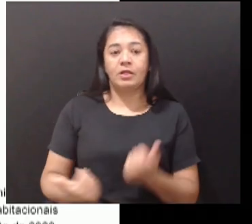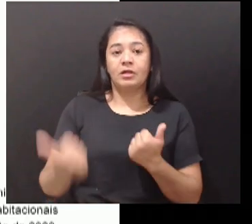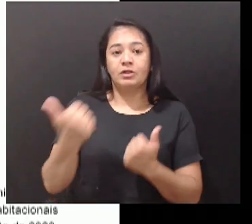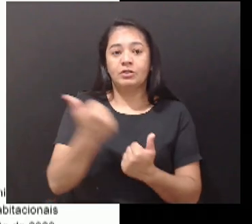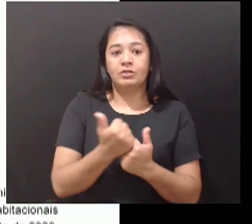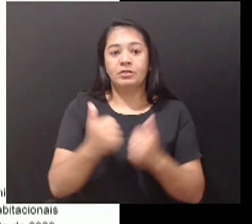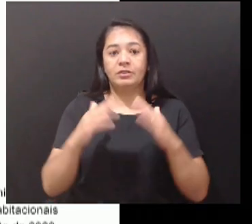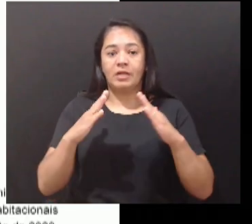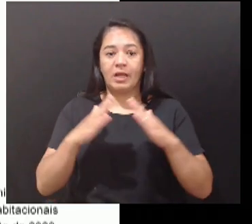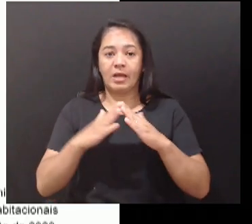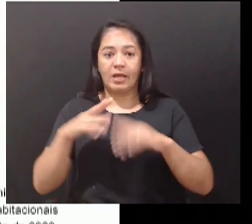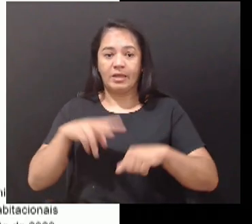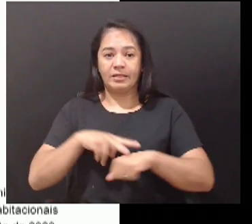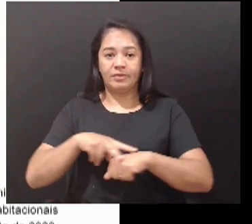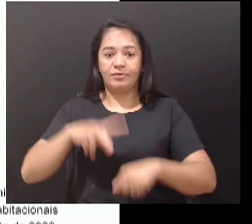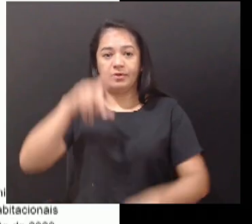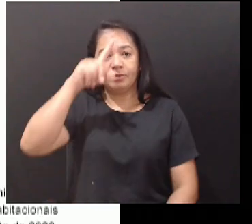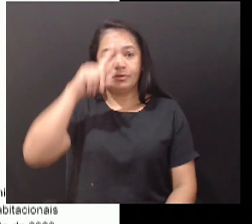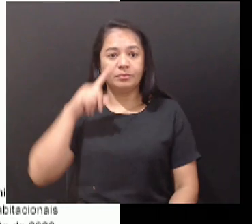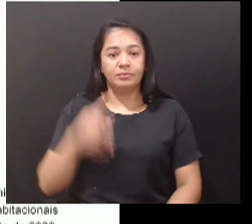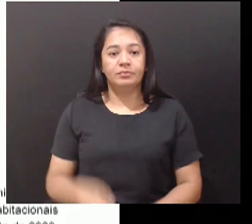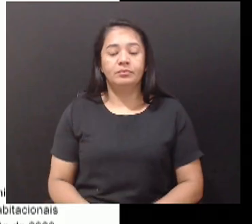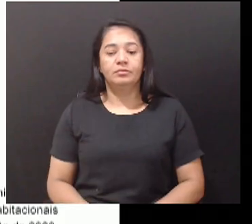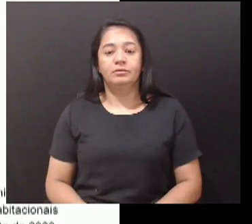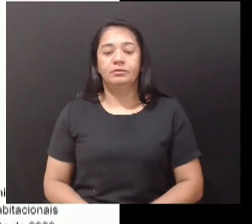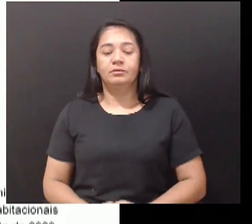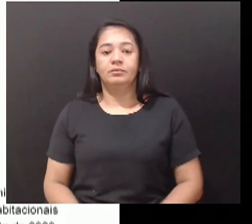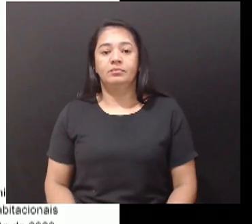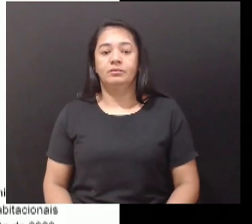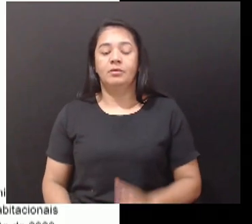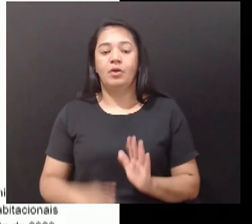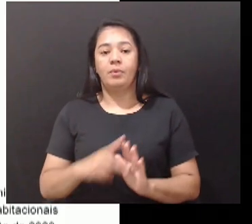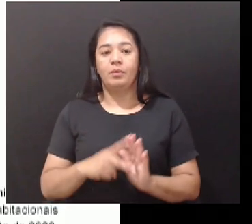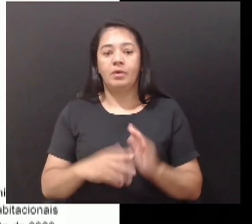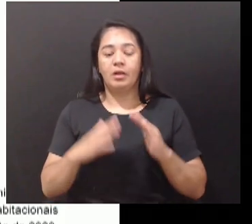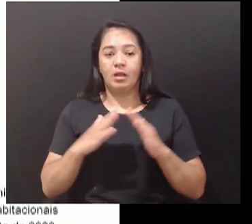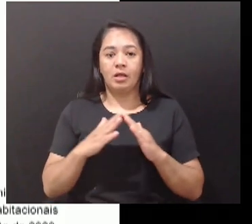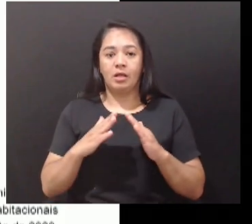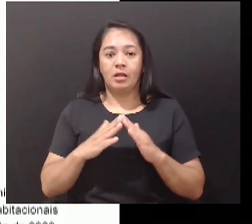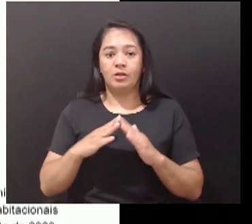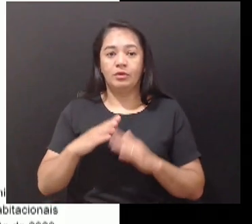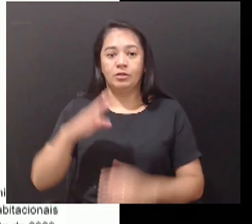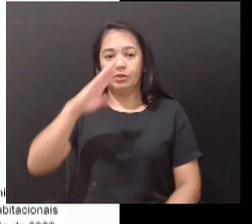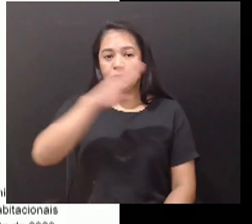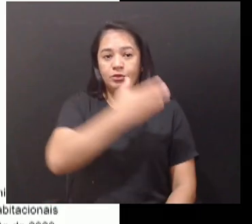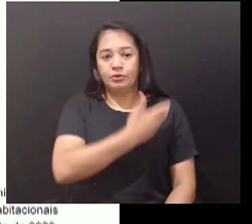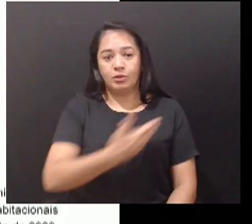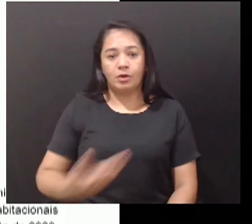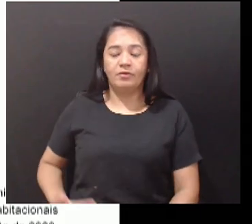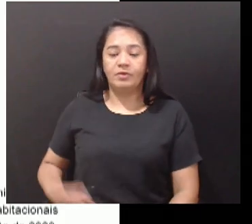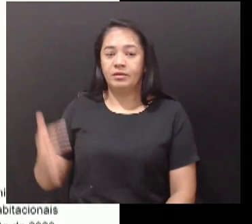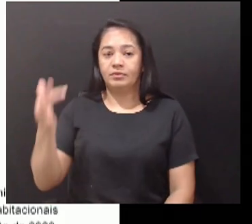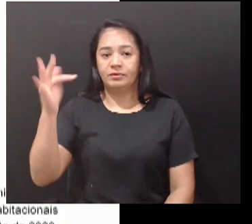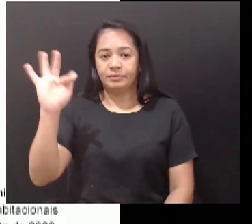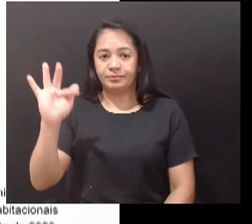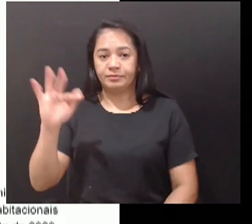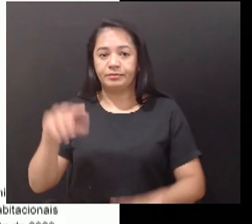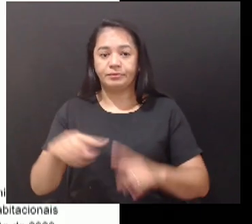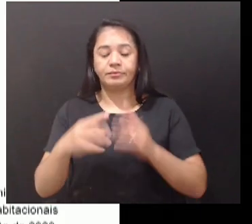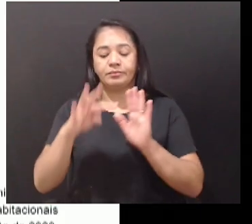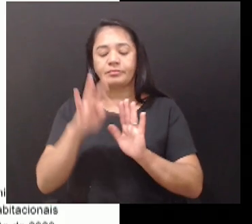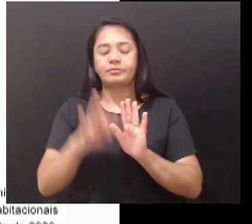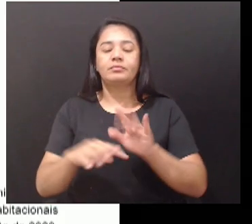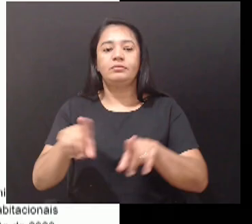e Amarela, que é um programa habitacional do governo federal. E o texto também atualiza as regras